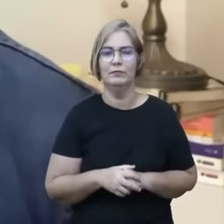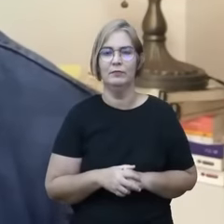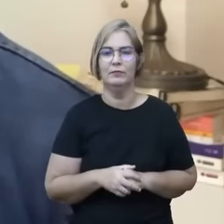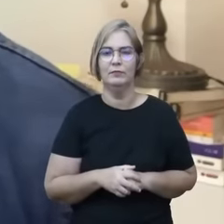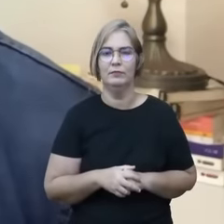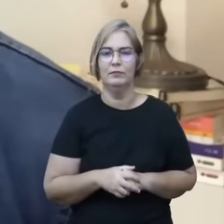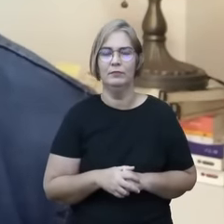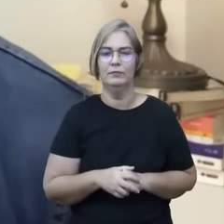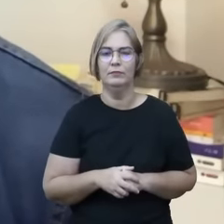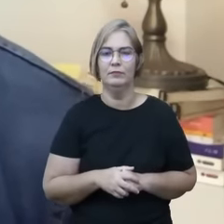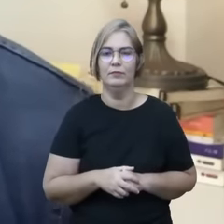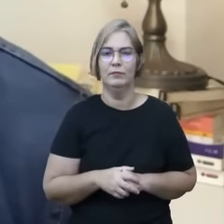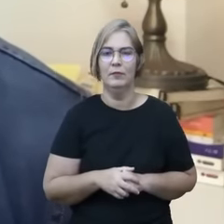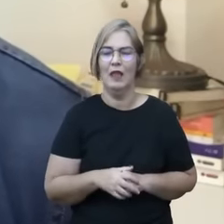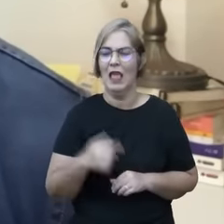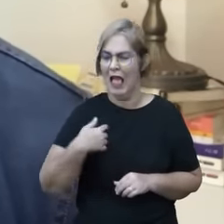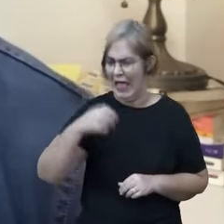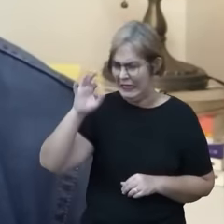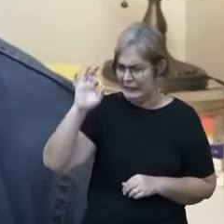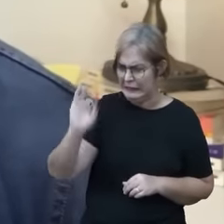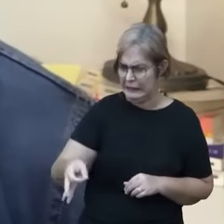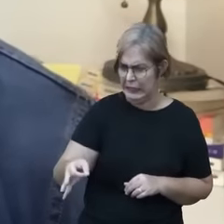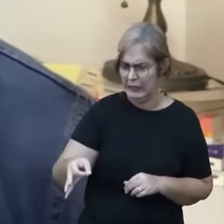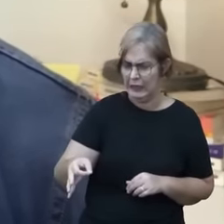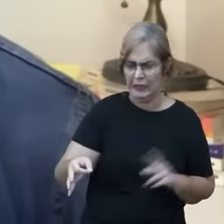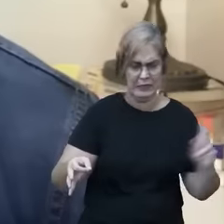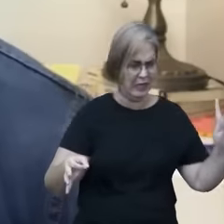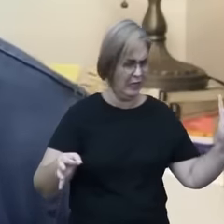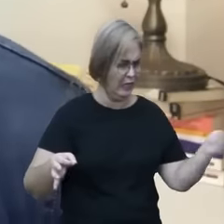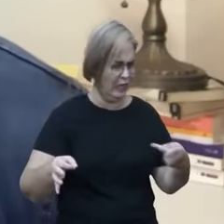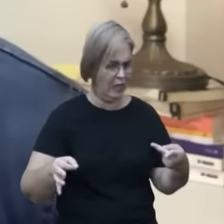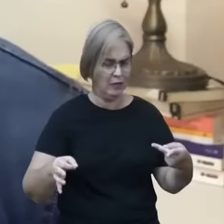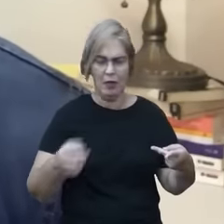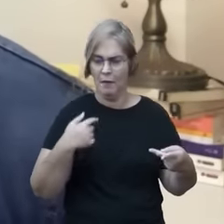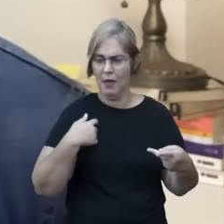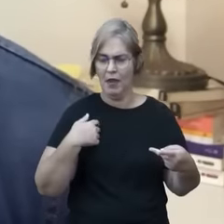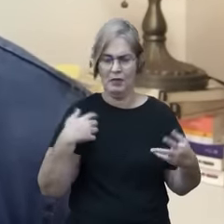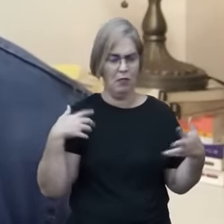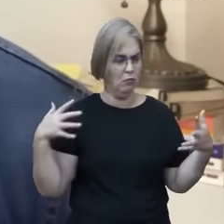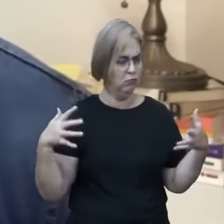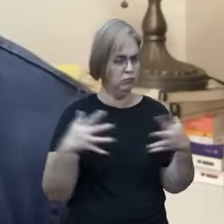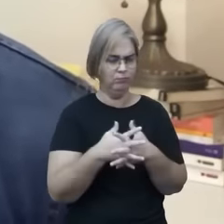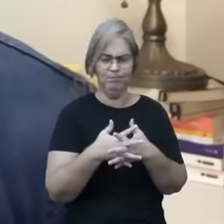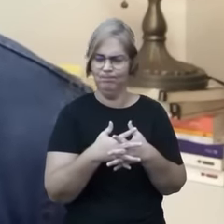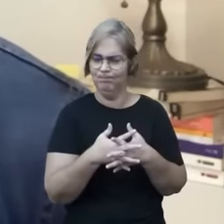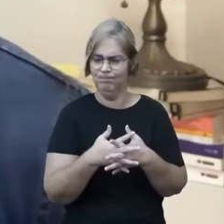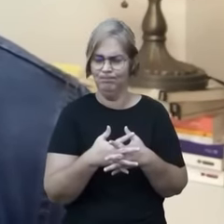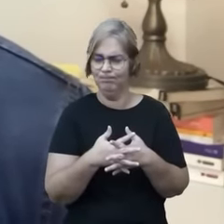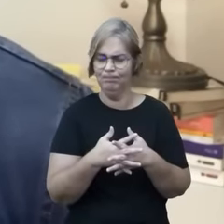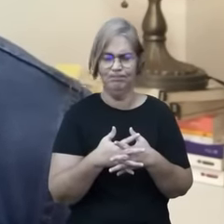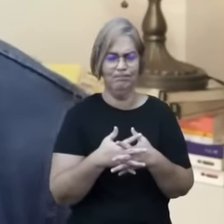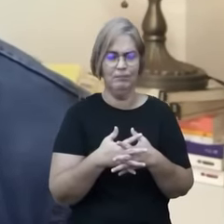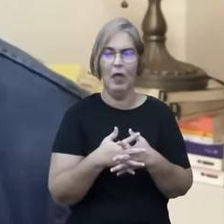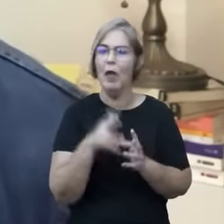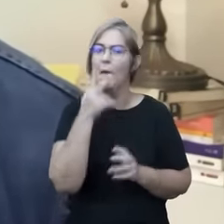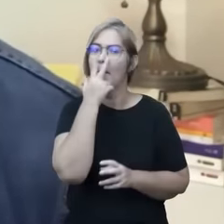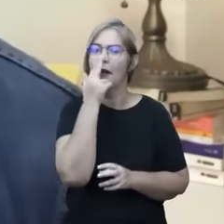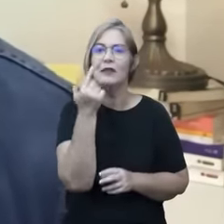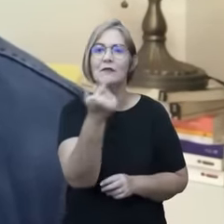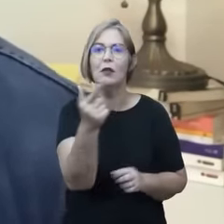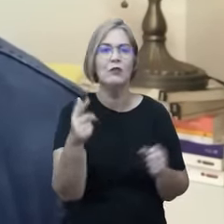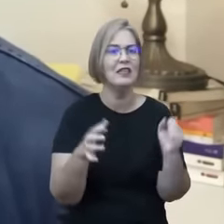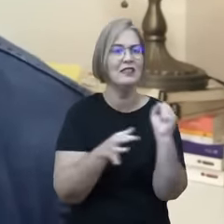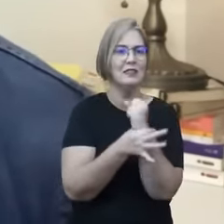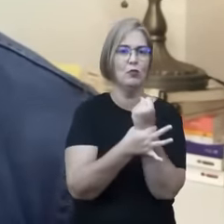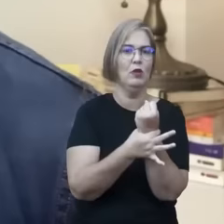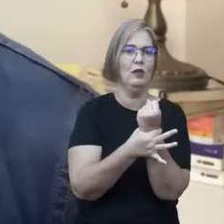O fosço entre a certeza que tenho de minha existência e o conteúdo que tento dar a essa segurança jamais será